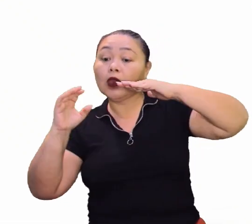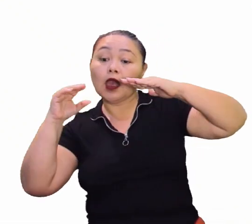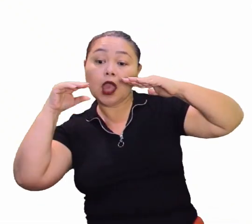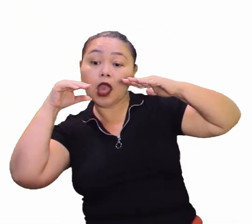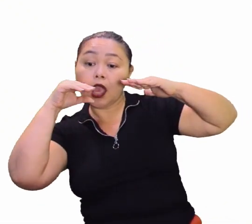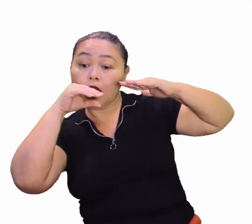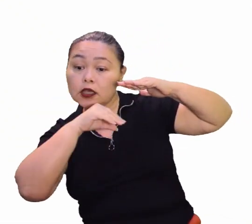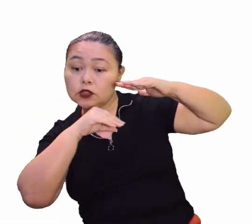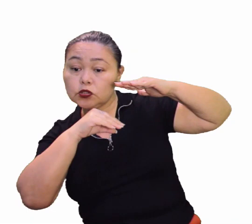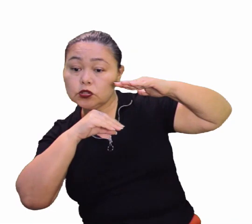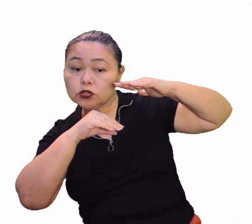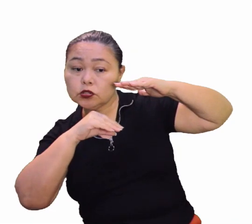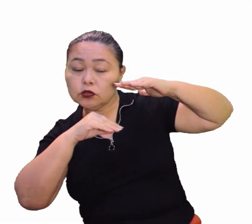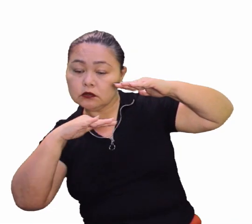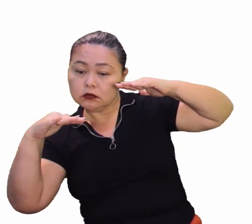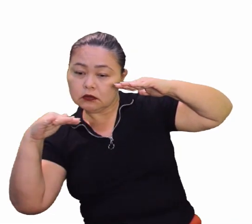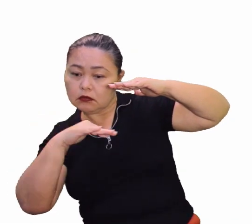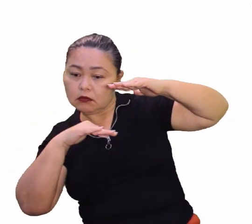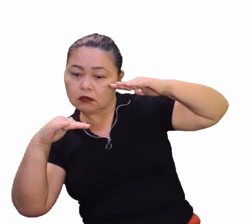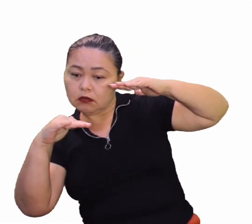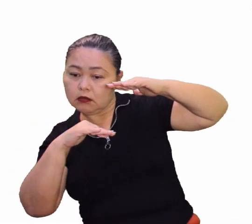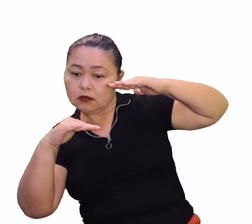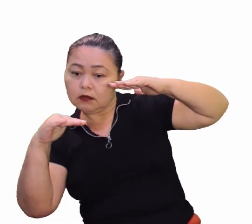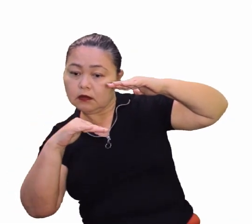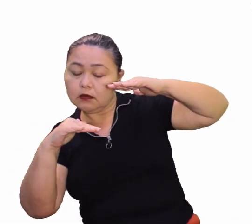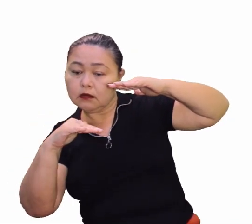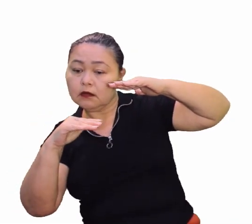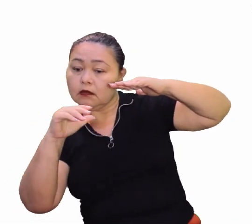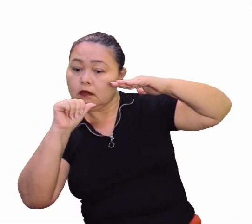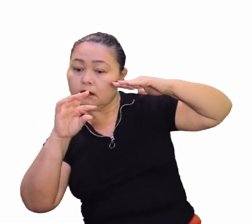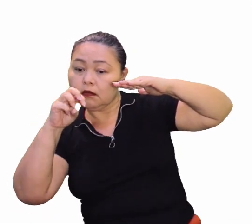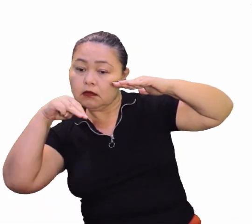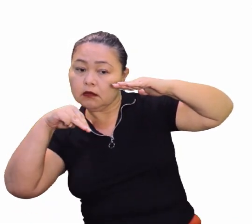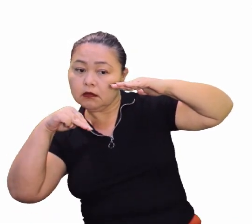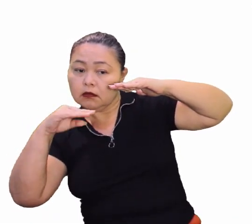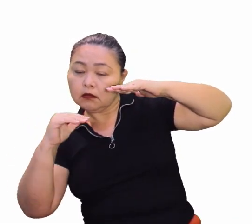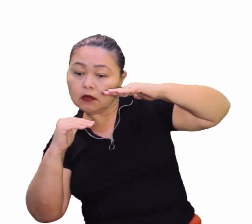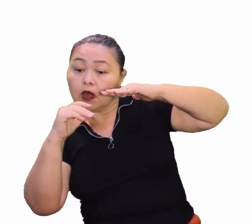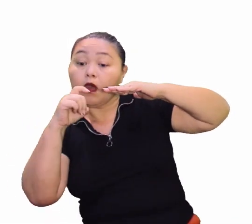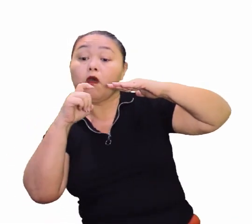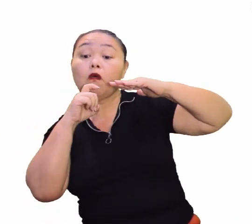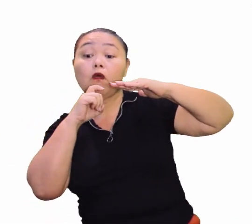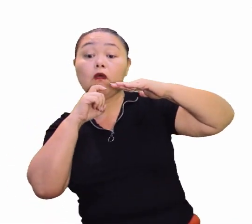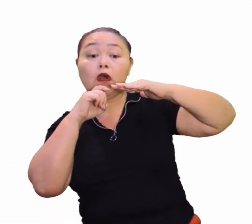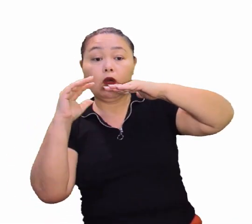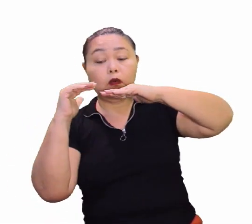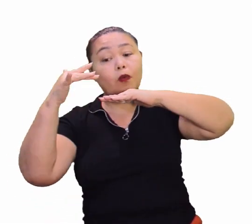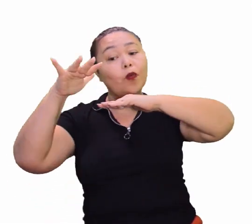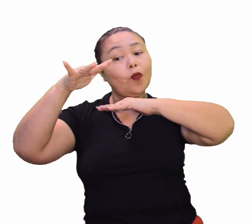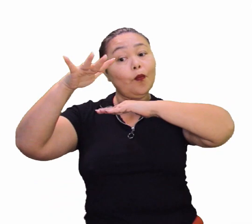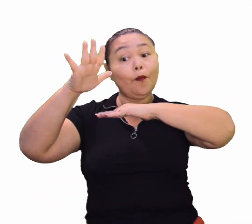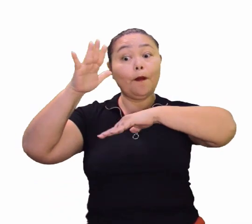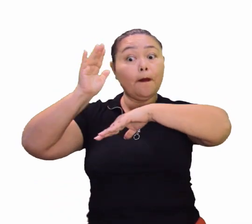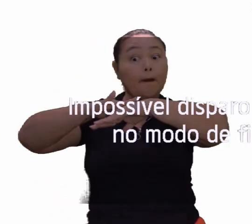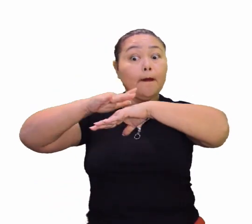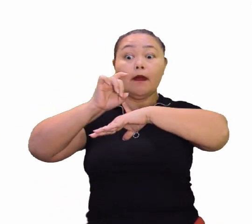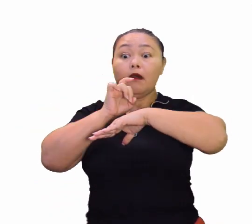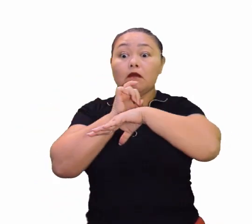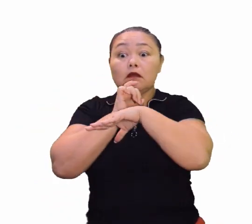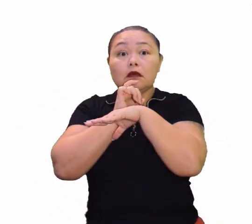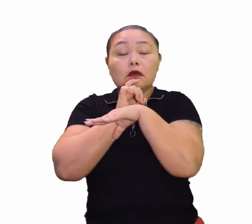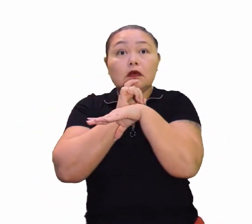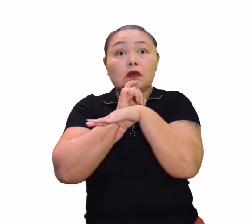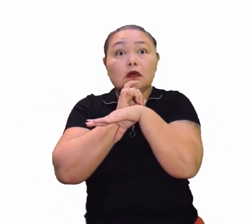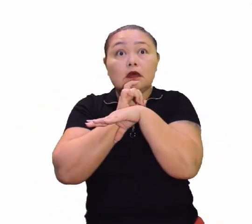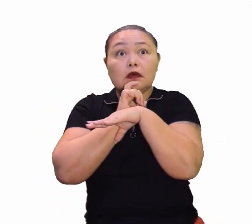quente, nessa superfície mais baixa da atmosfera. Temos o ar frio e o ar mais frio. Então,